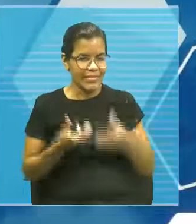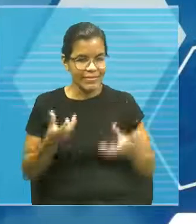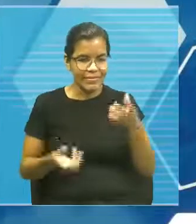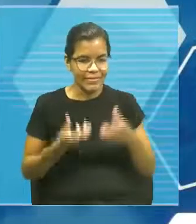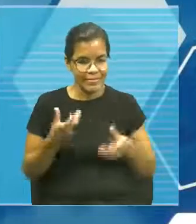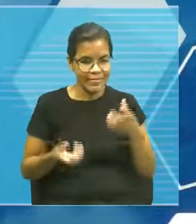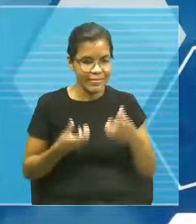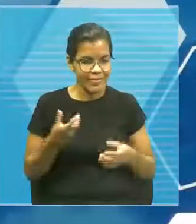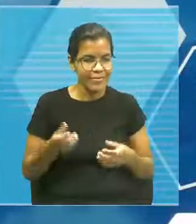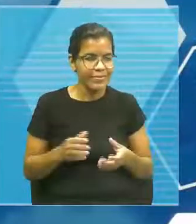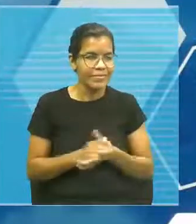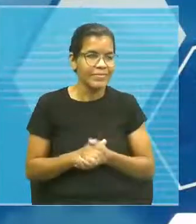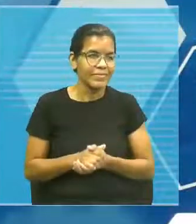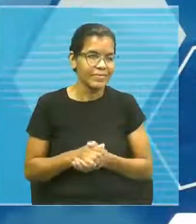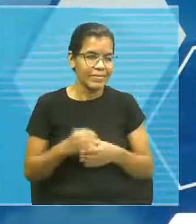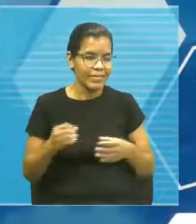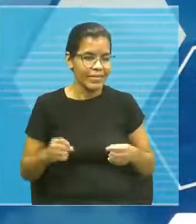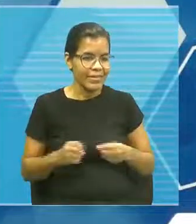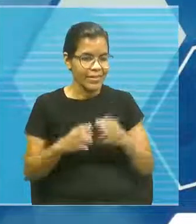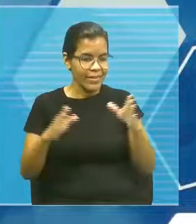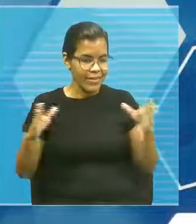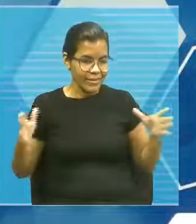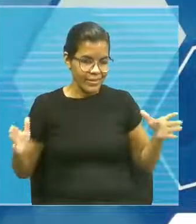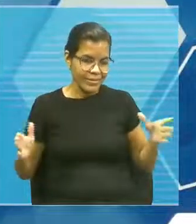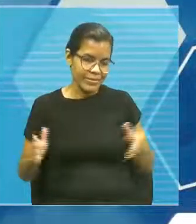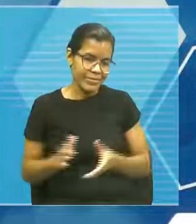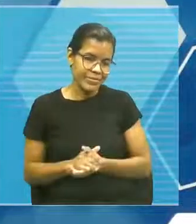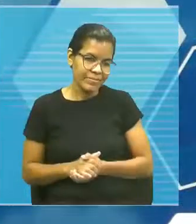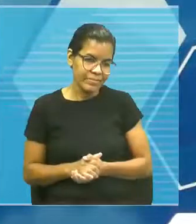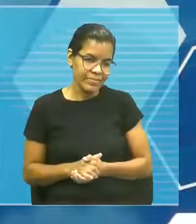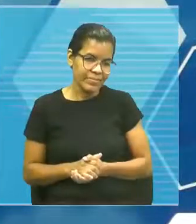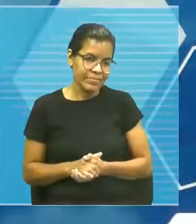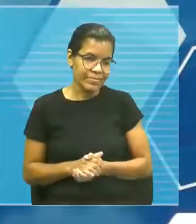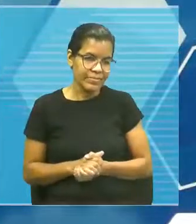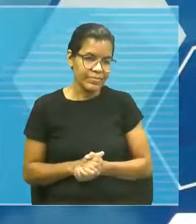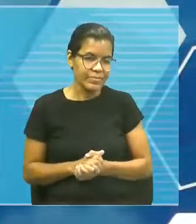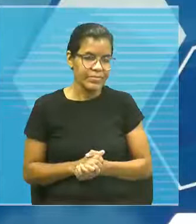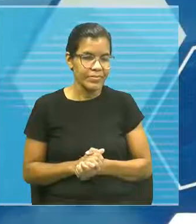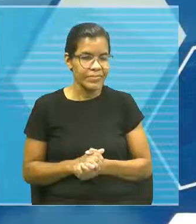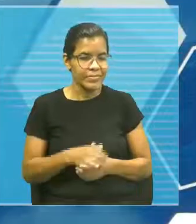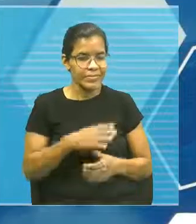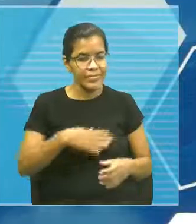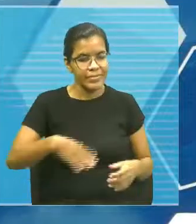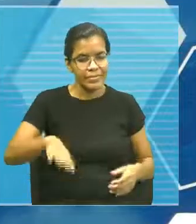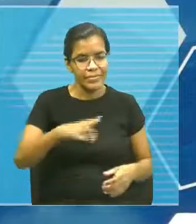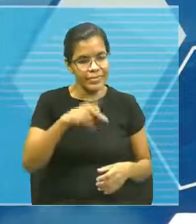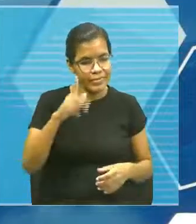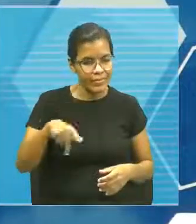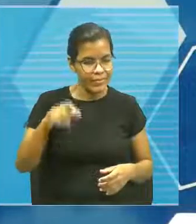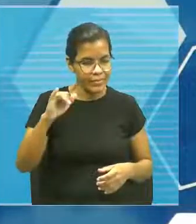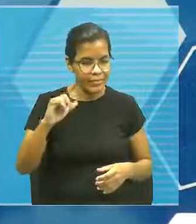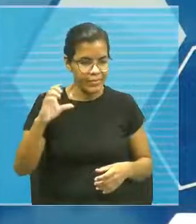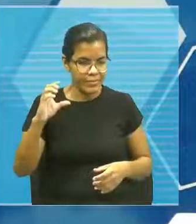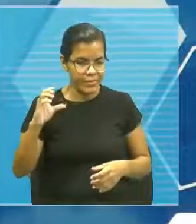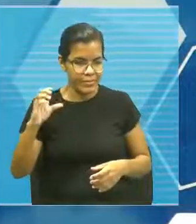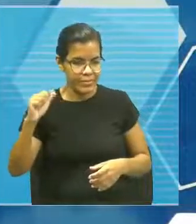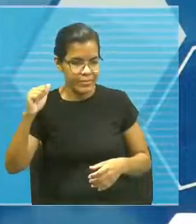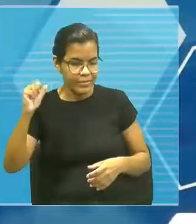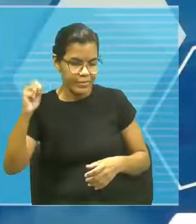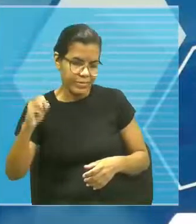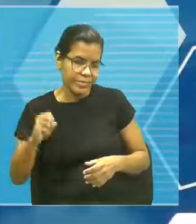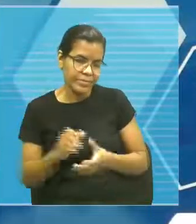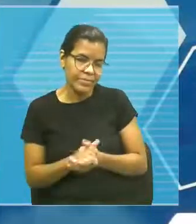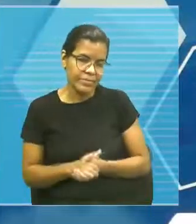imagino. Quintura aí é grande, viu? Pessoal, aí na região de Picos, dessa região de Simões,